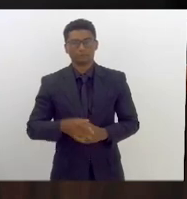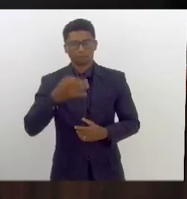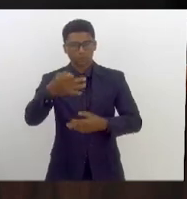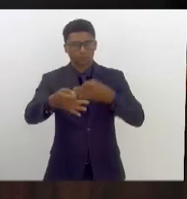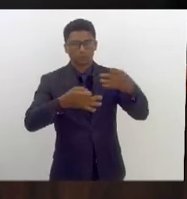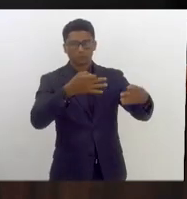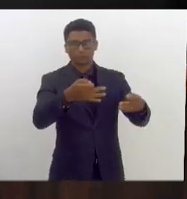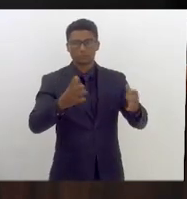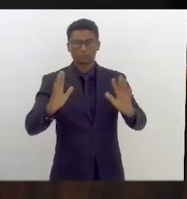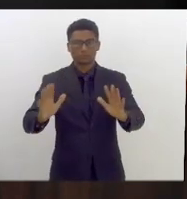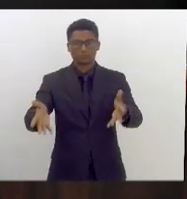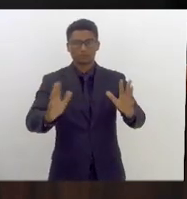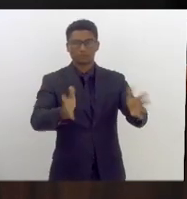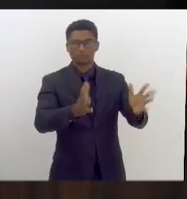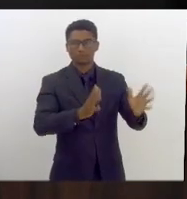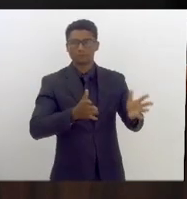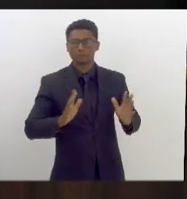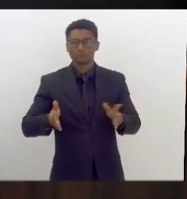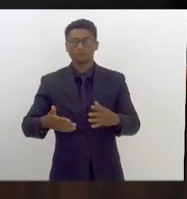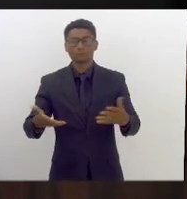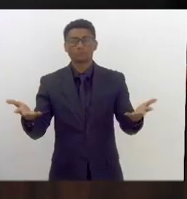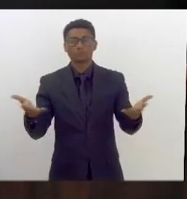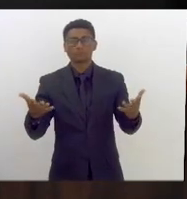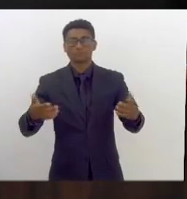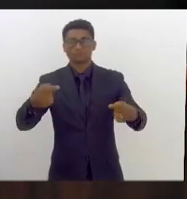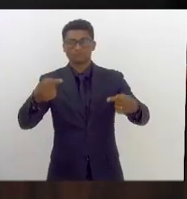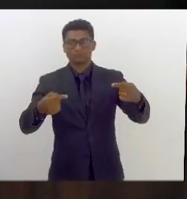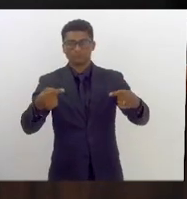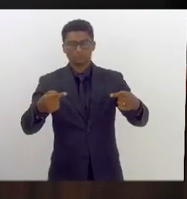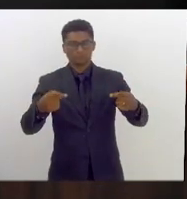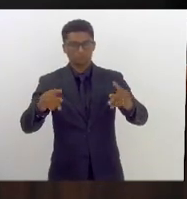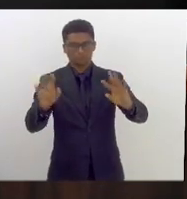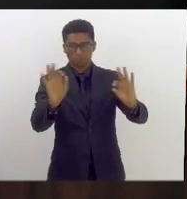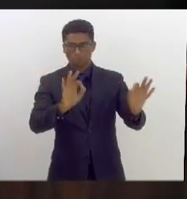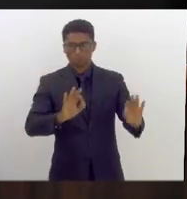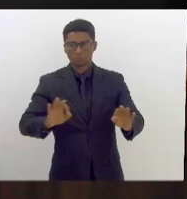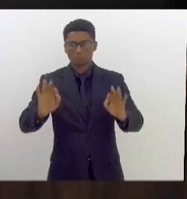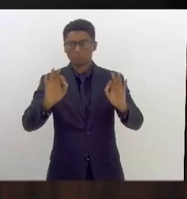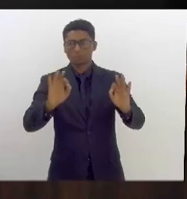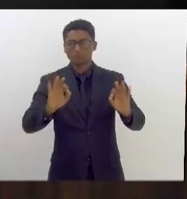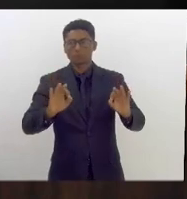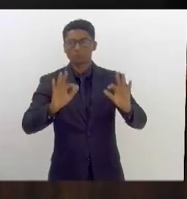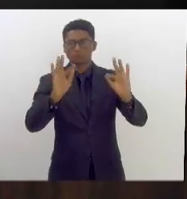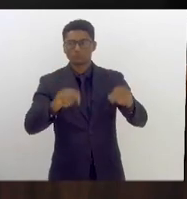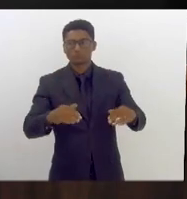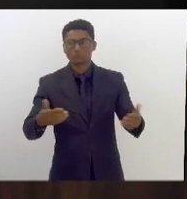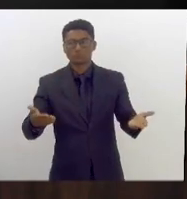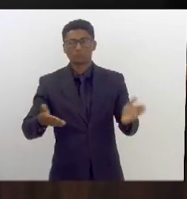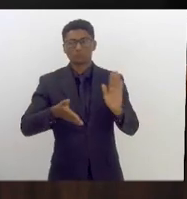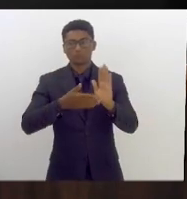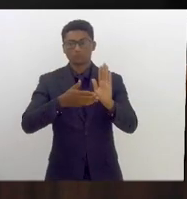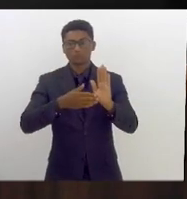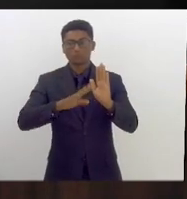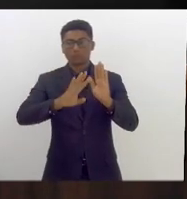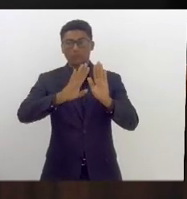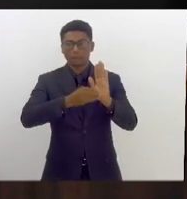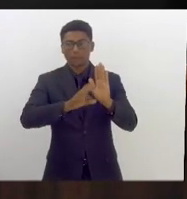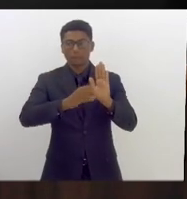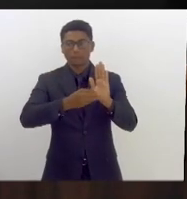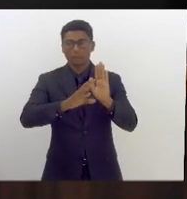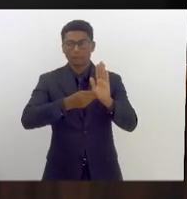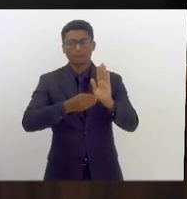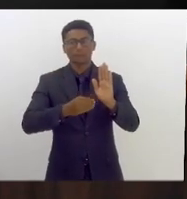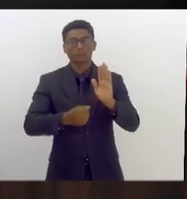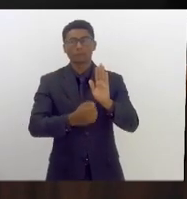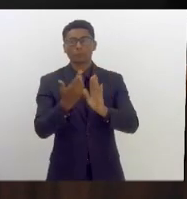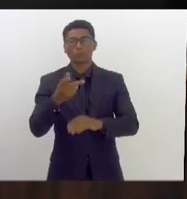pareceres emitidos, em discussão, não havendo quem queira discutir, encerrada a discussão, a presente proposta recebeu 5 emendas